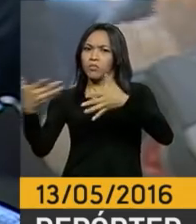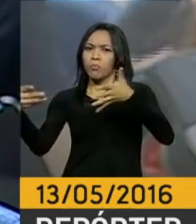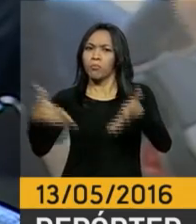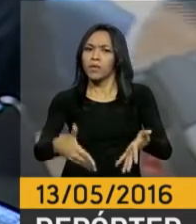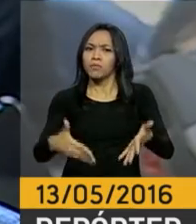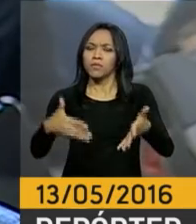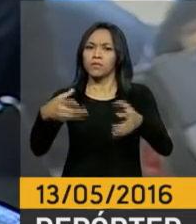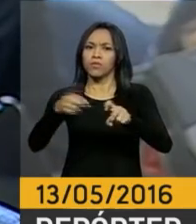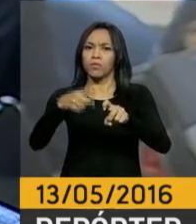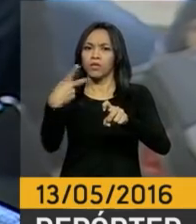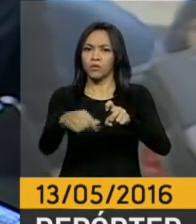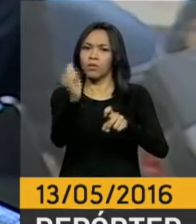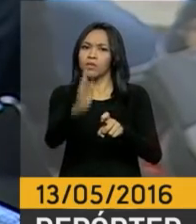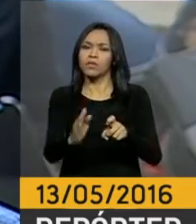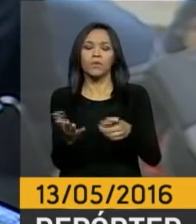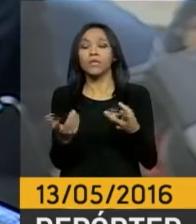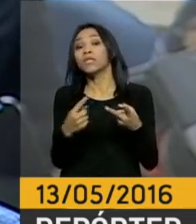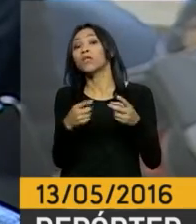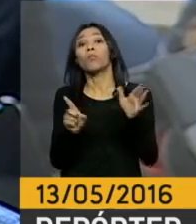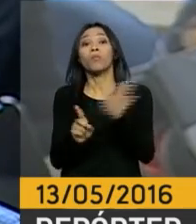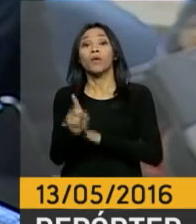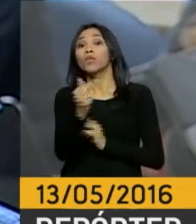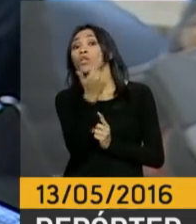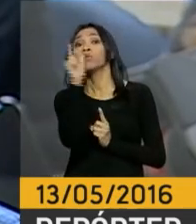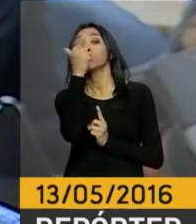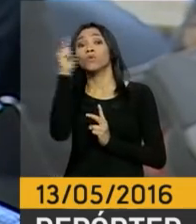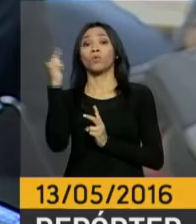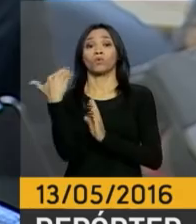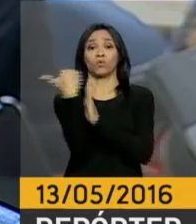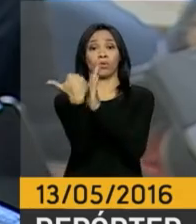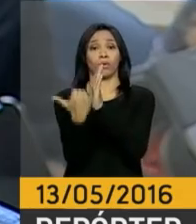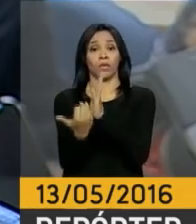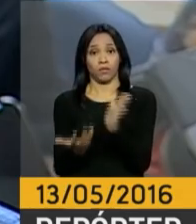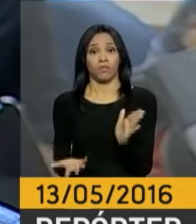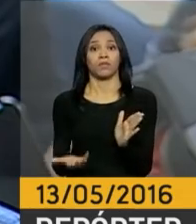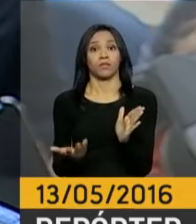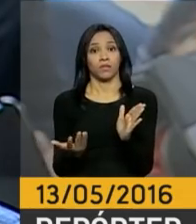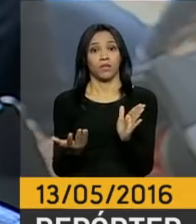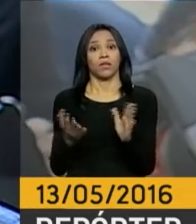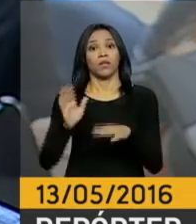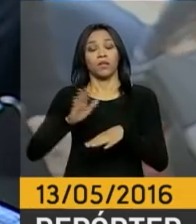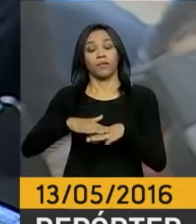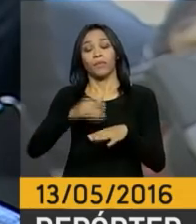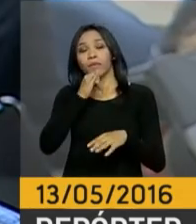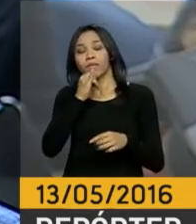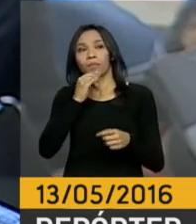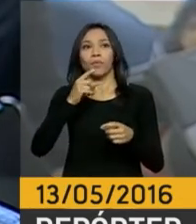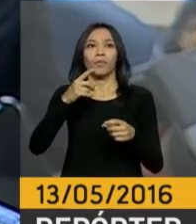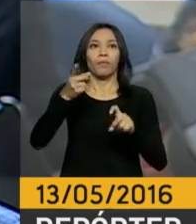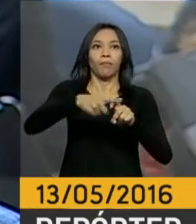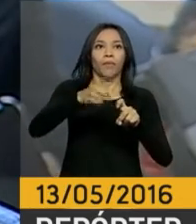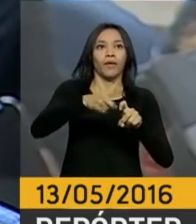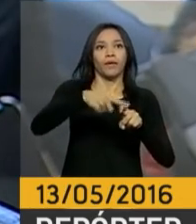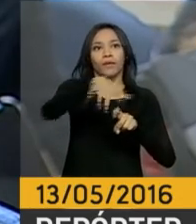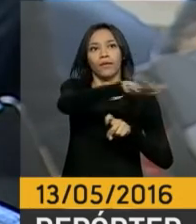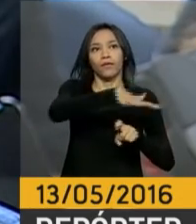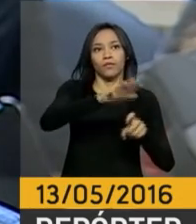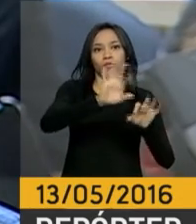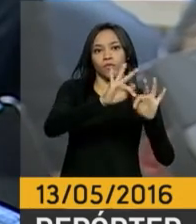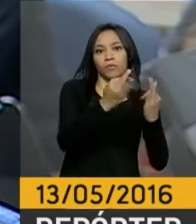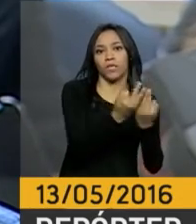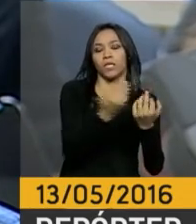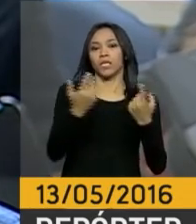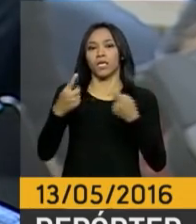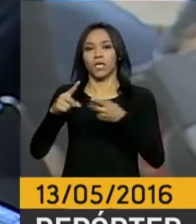brasileiros queria perguntar como ficam outros programas que também estavam sendo tocados pela gestão anterior como médicos de família mais especialidades que foram